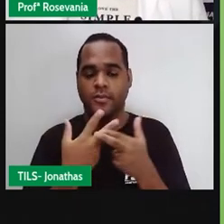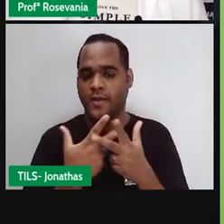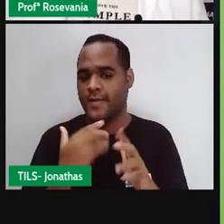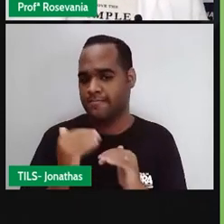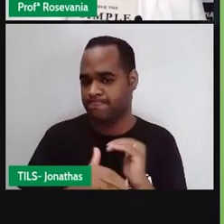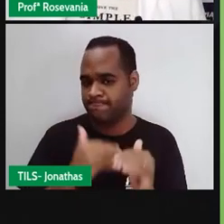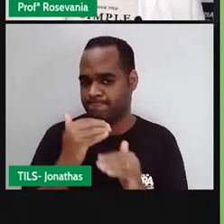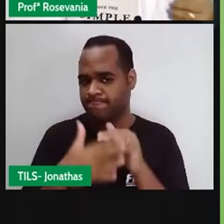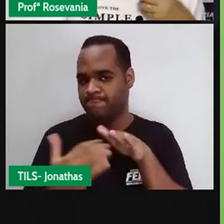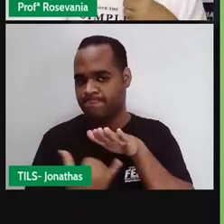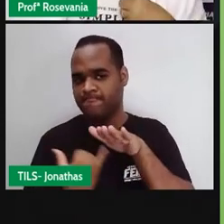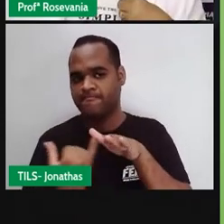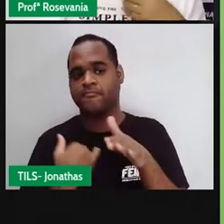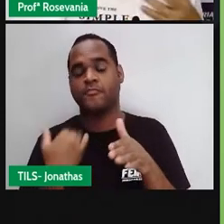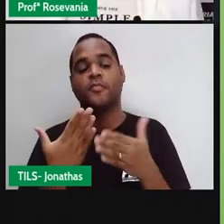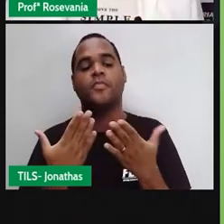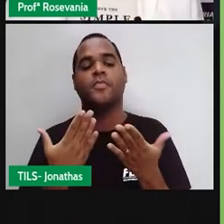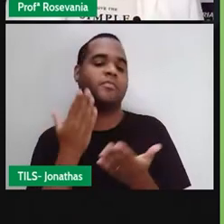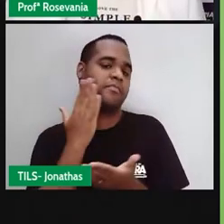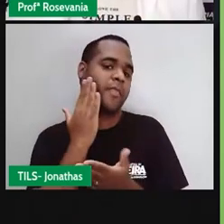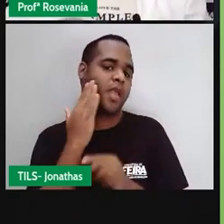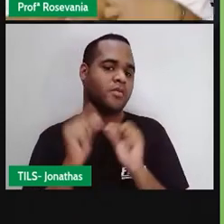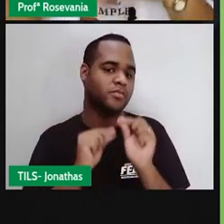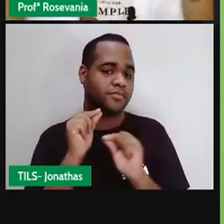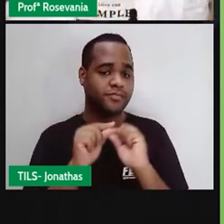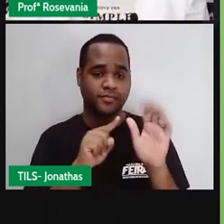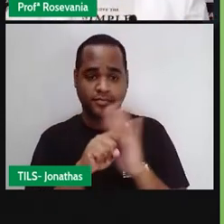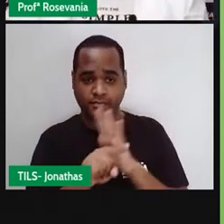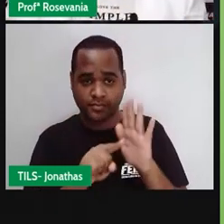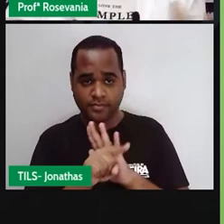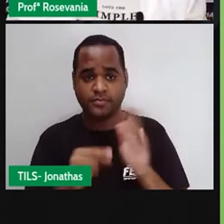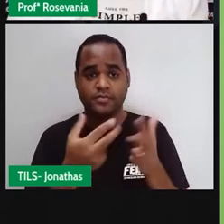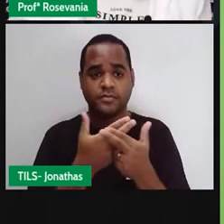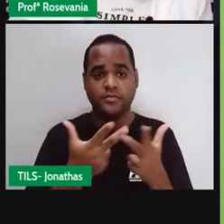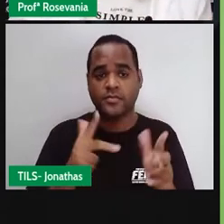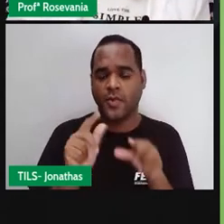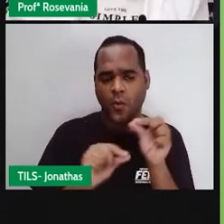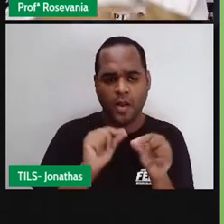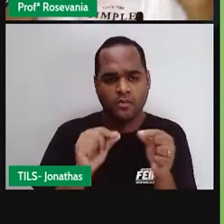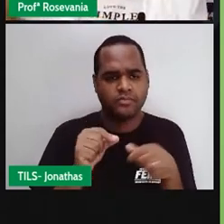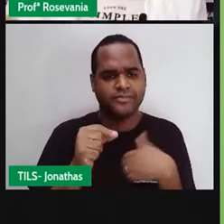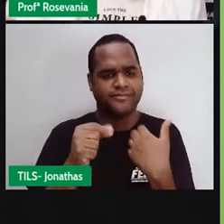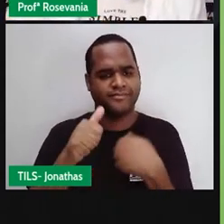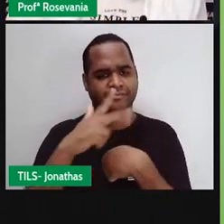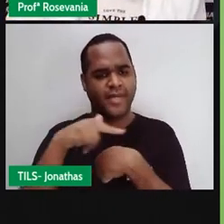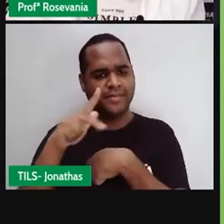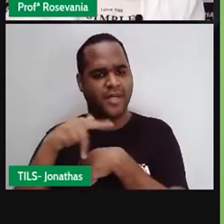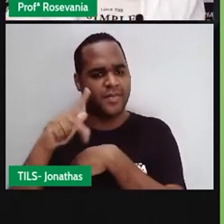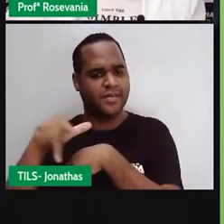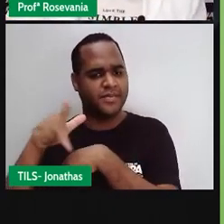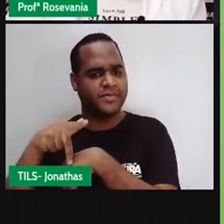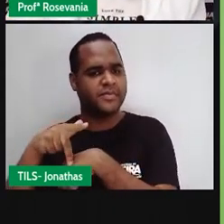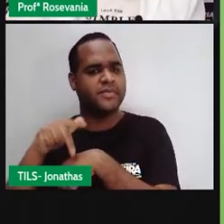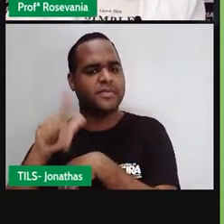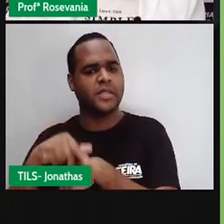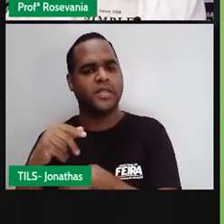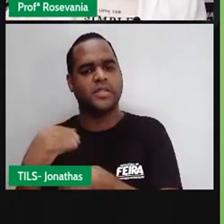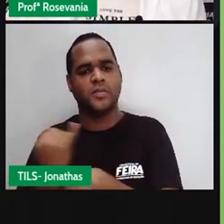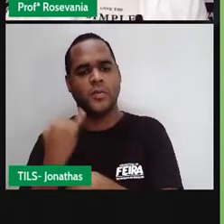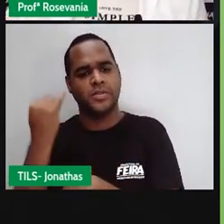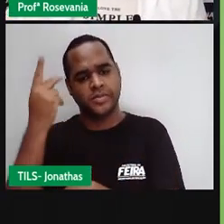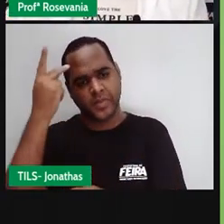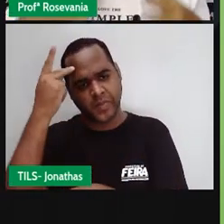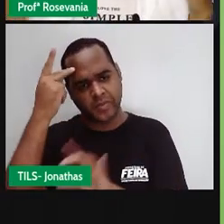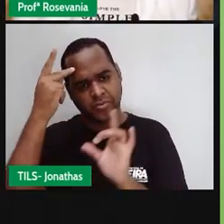industrial. Mas aí vocês estão perguntando, mas professora, tanto espaço tem nesse país, por que somente na região de São